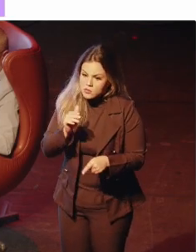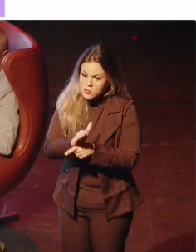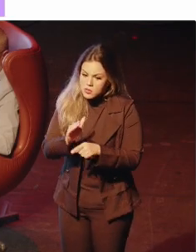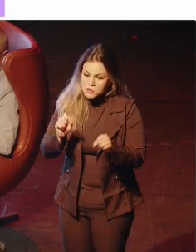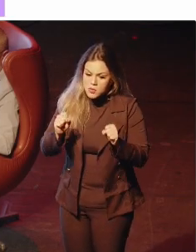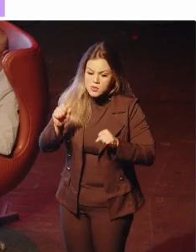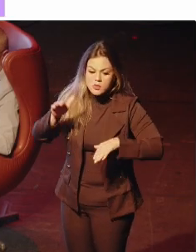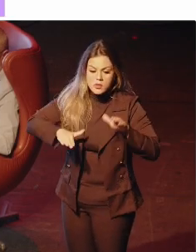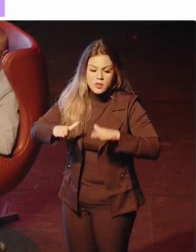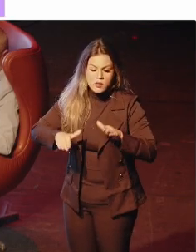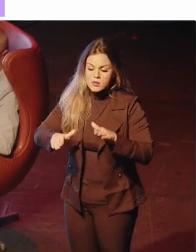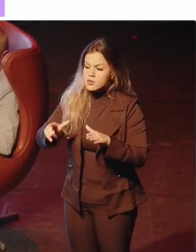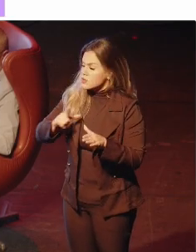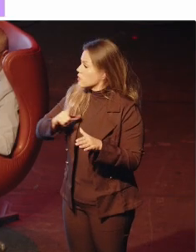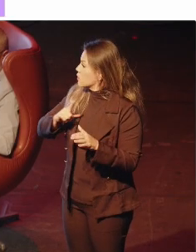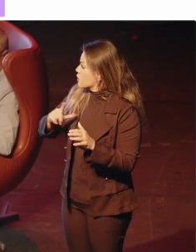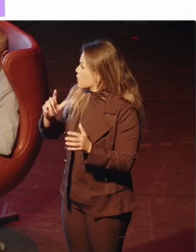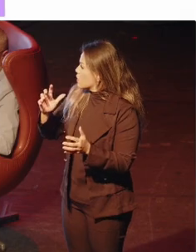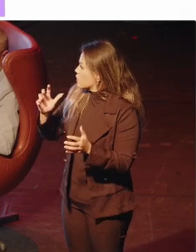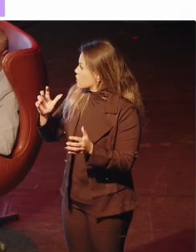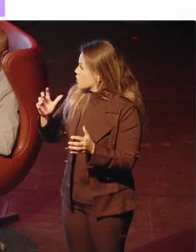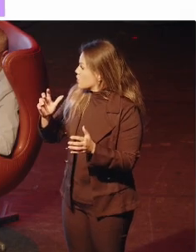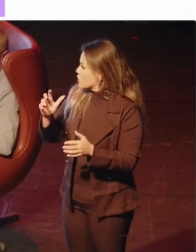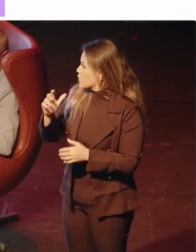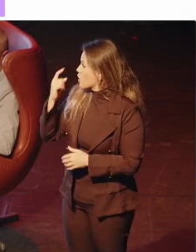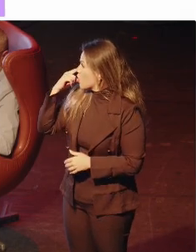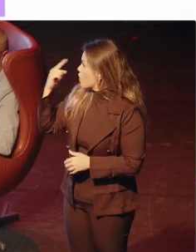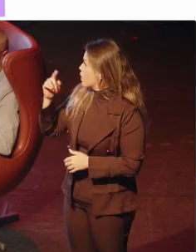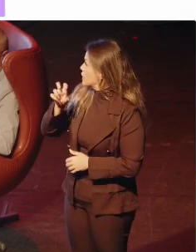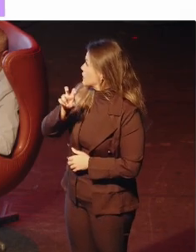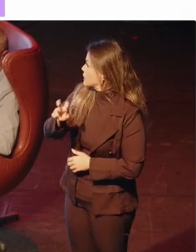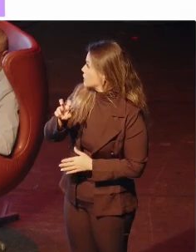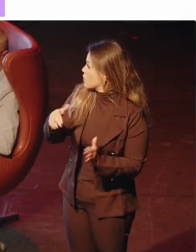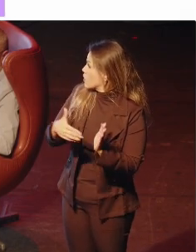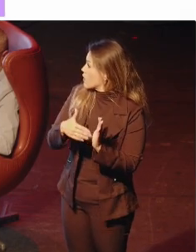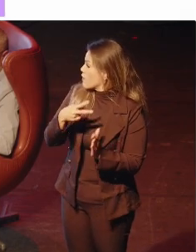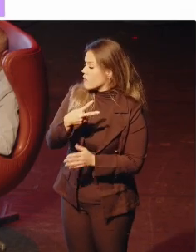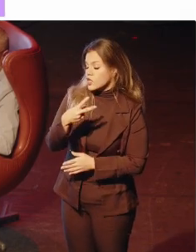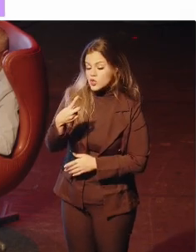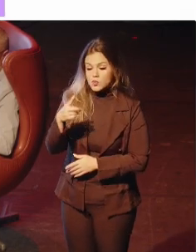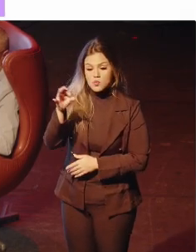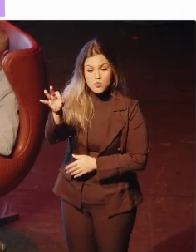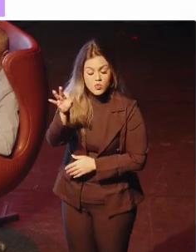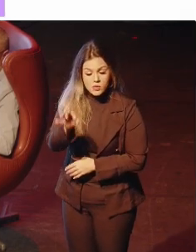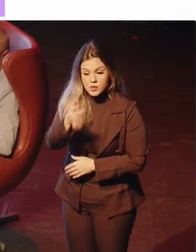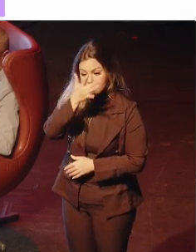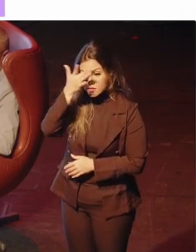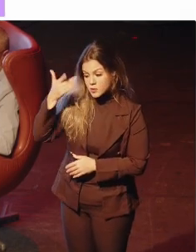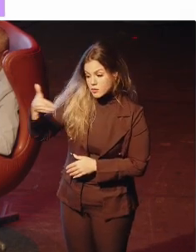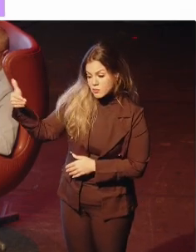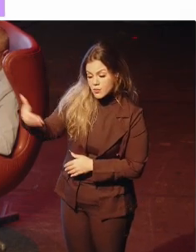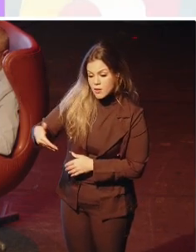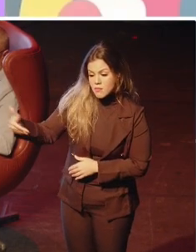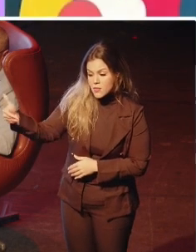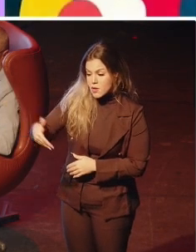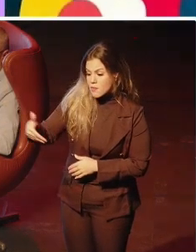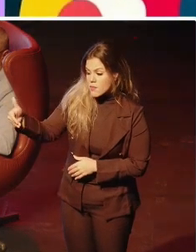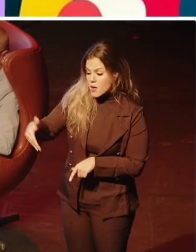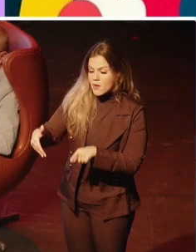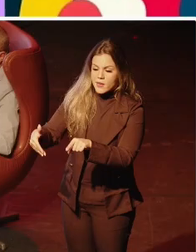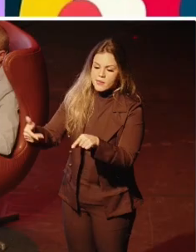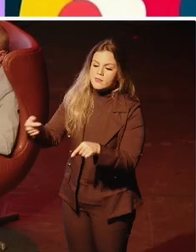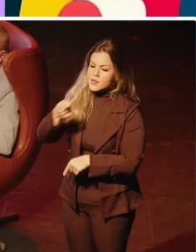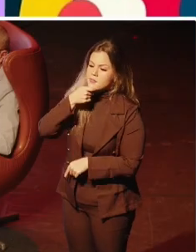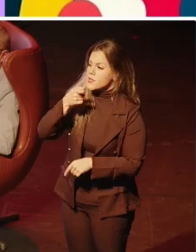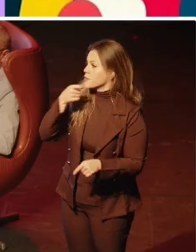clínica especializada nisso. Só 5 a 21% das pessoas que frequentavam essas clínicas poderiam